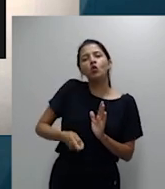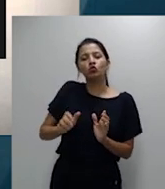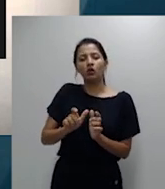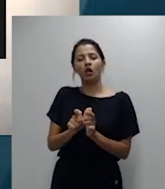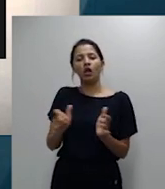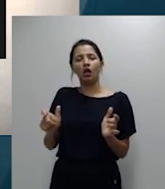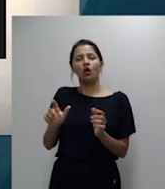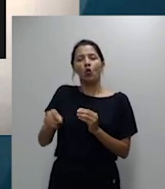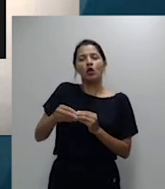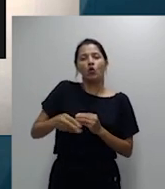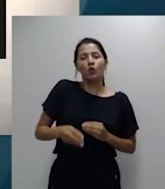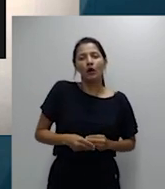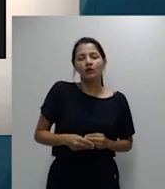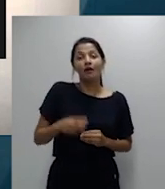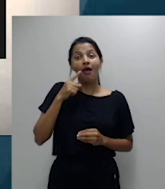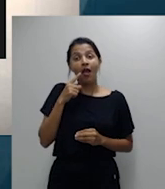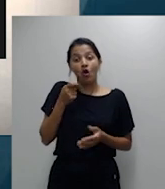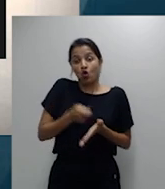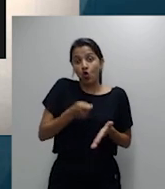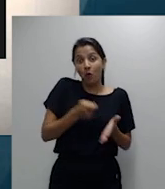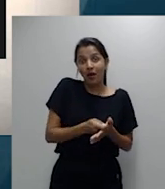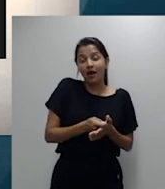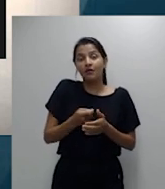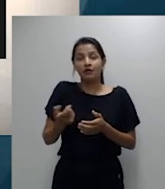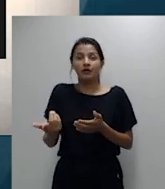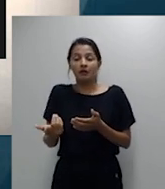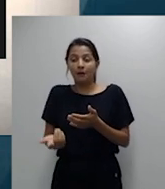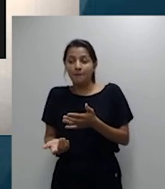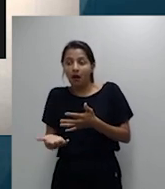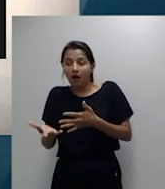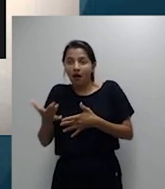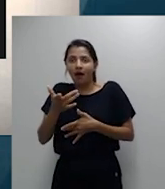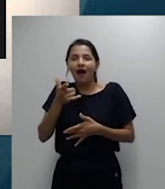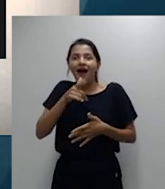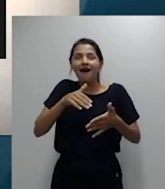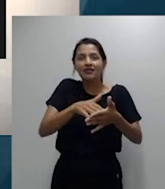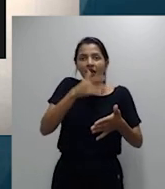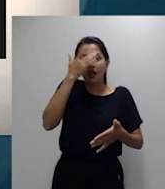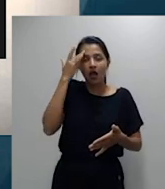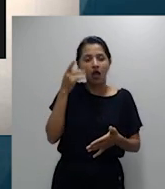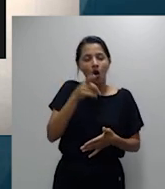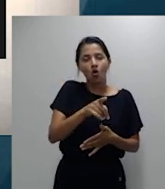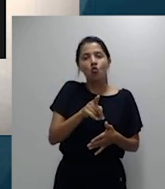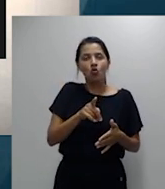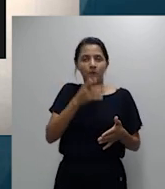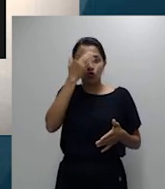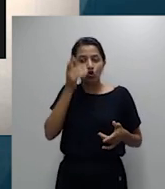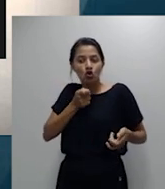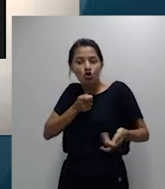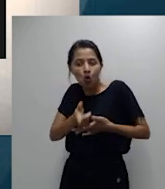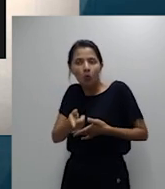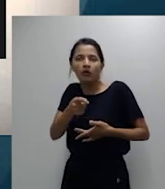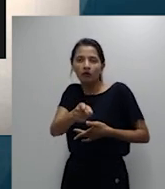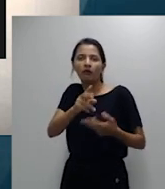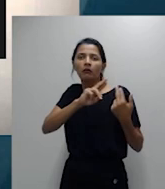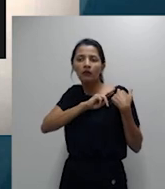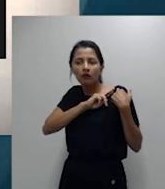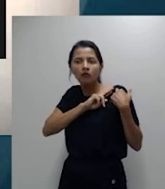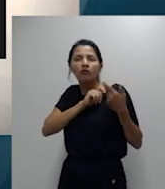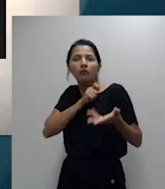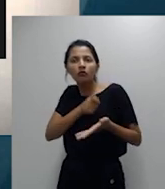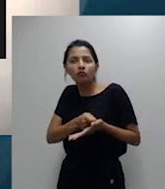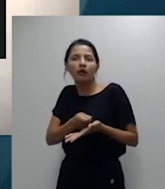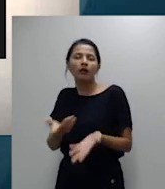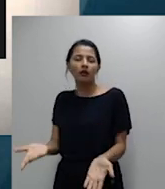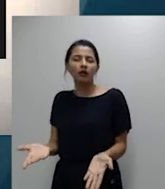nas várias etapas até chegar ao consumidor final e deve com ele Arcade opor o ministro existe